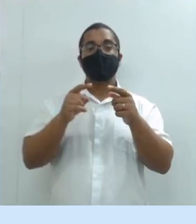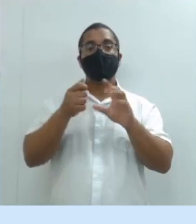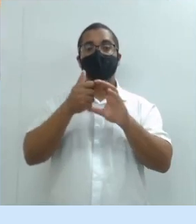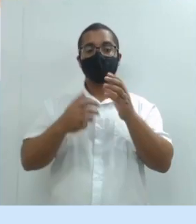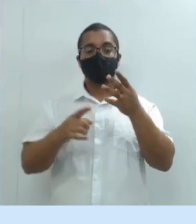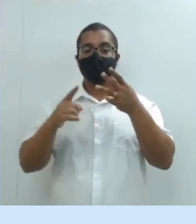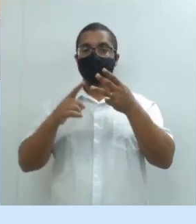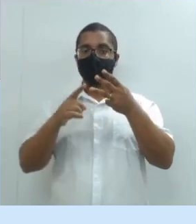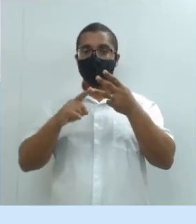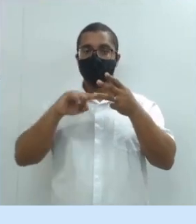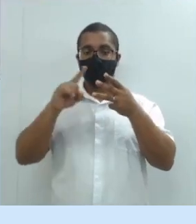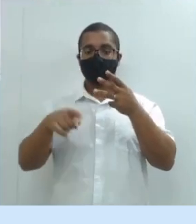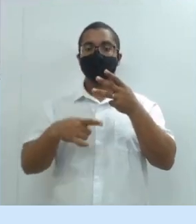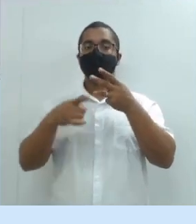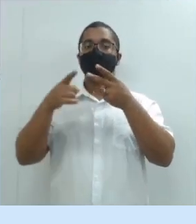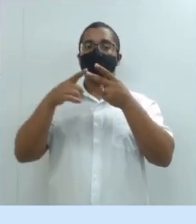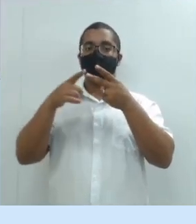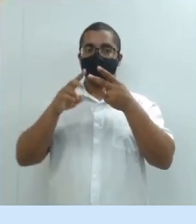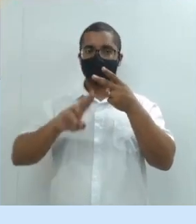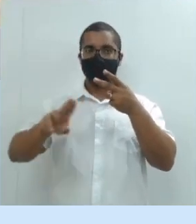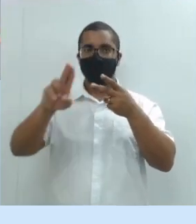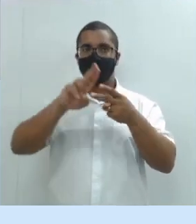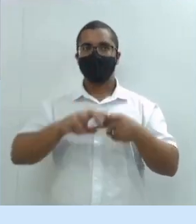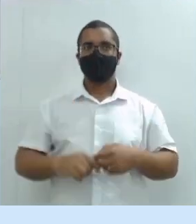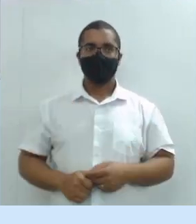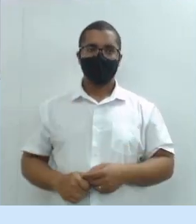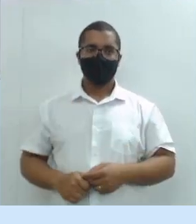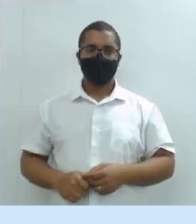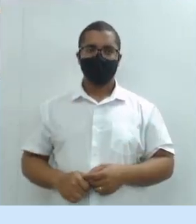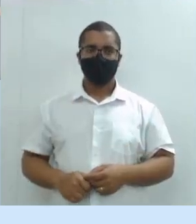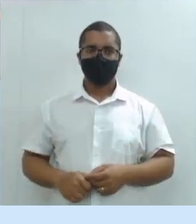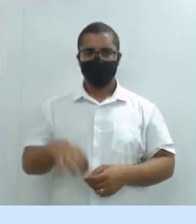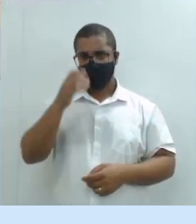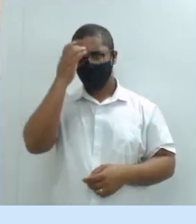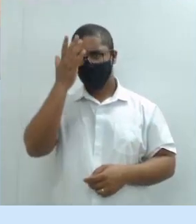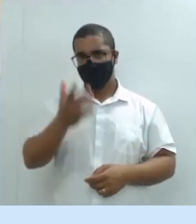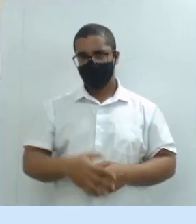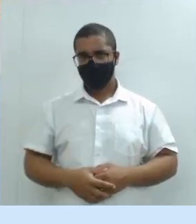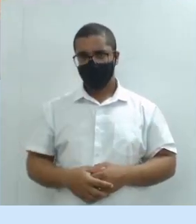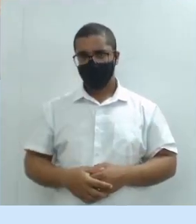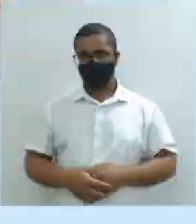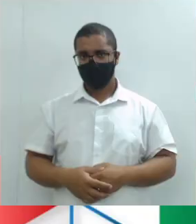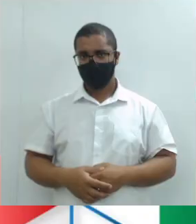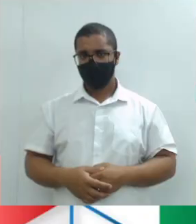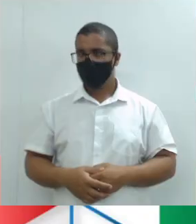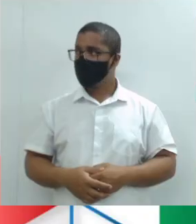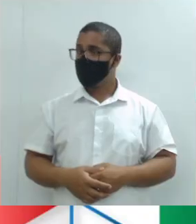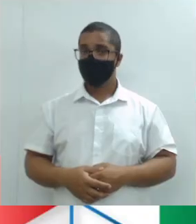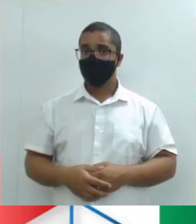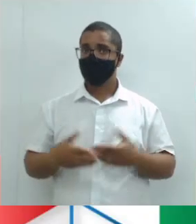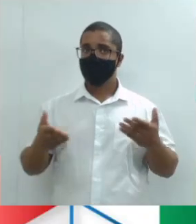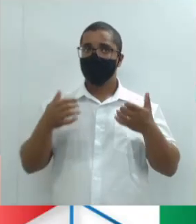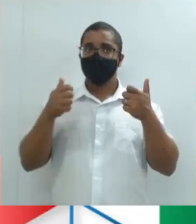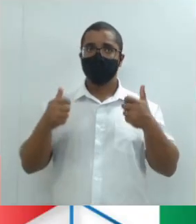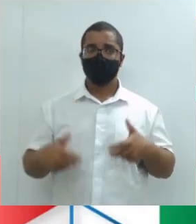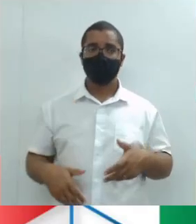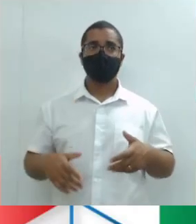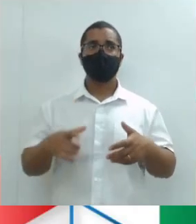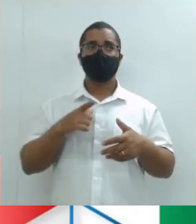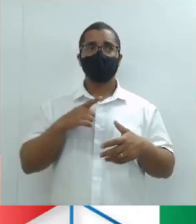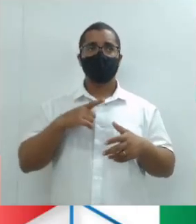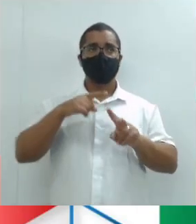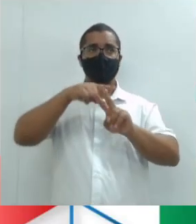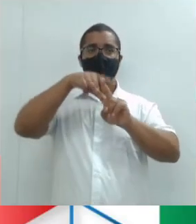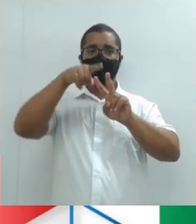e em seguida a segunda propriedade. Tranquilo? Muito fácil? Então vamos lá. Agora a gente vai falar de potenciação